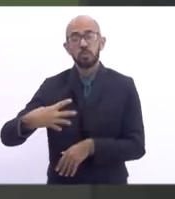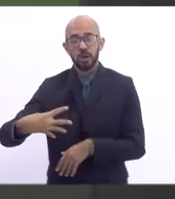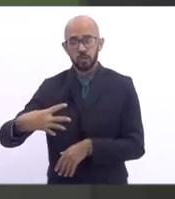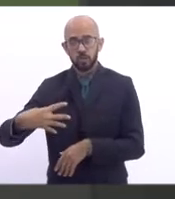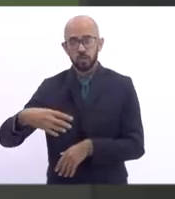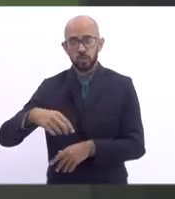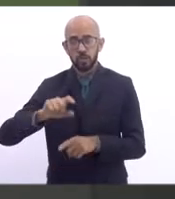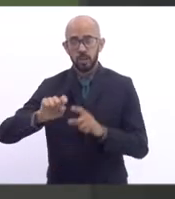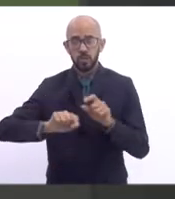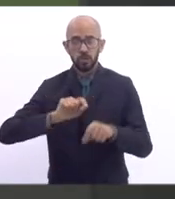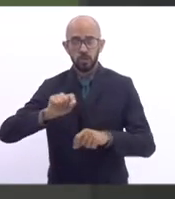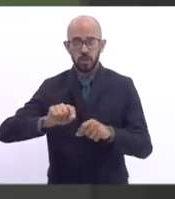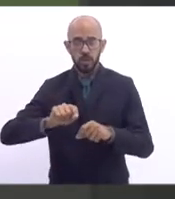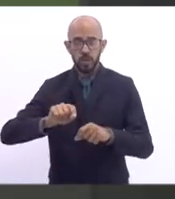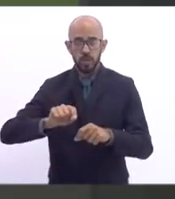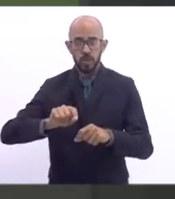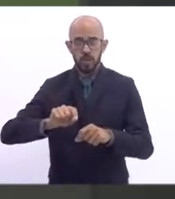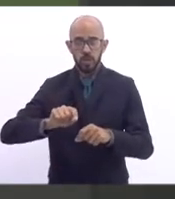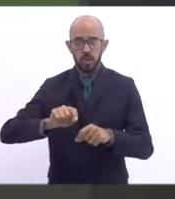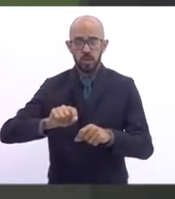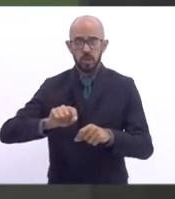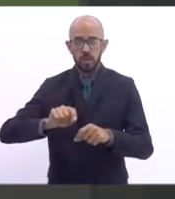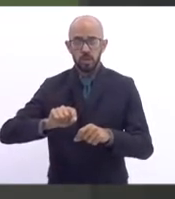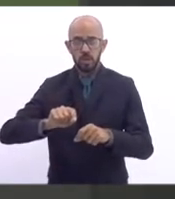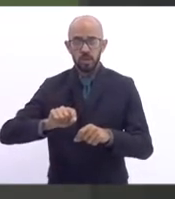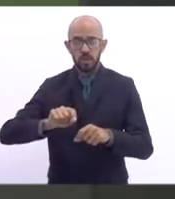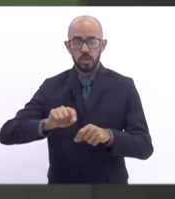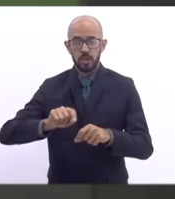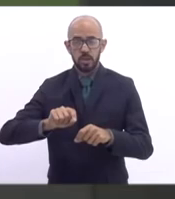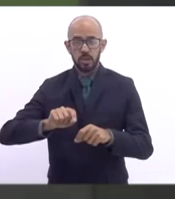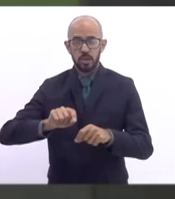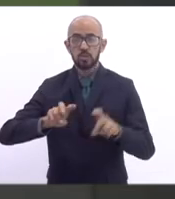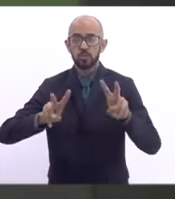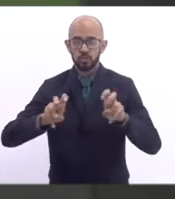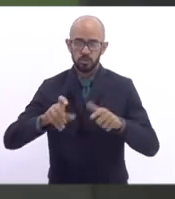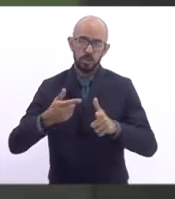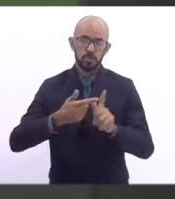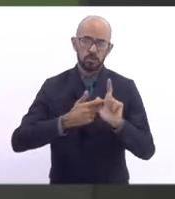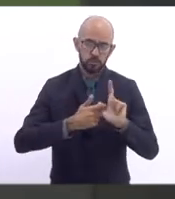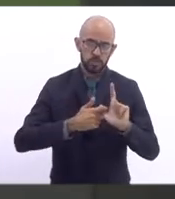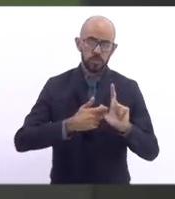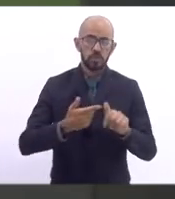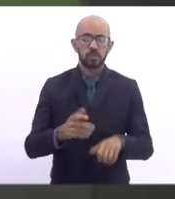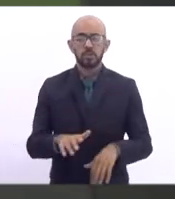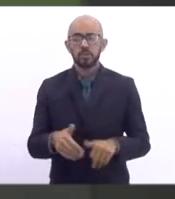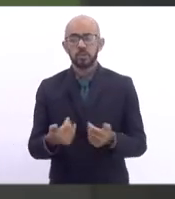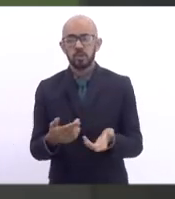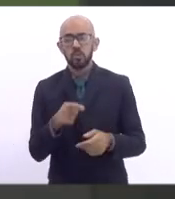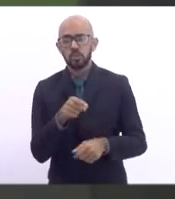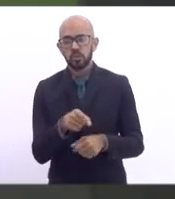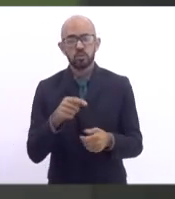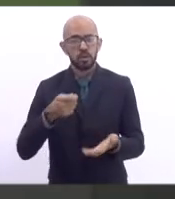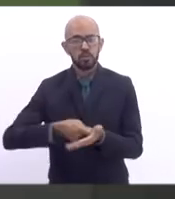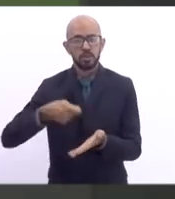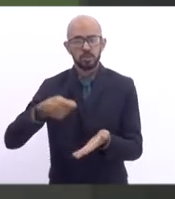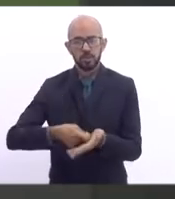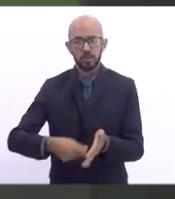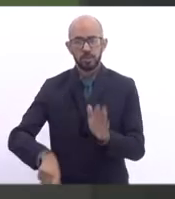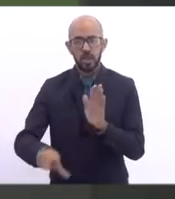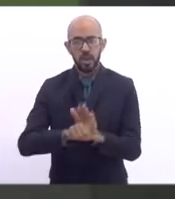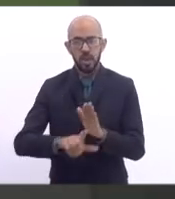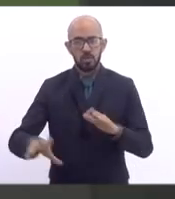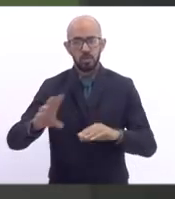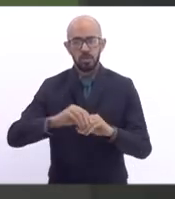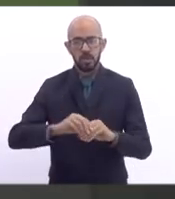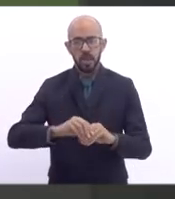e com aderência né em relação à a dívida e isso é uma exigência da lei complementar